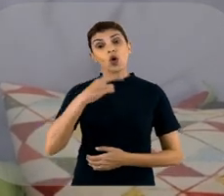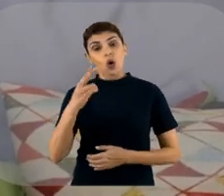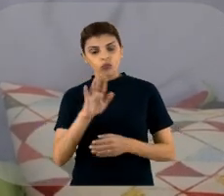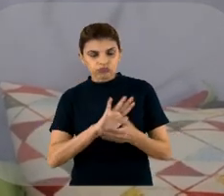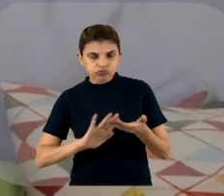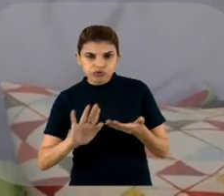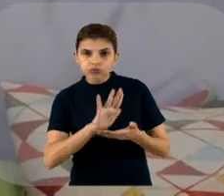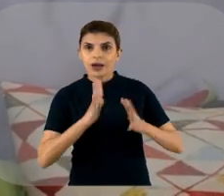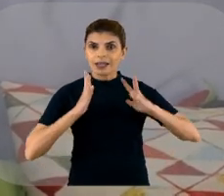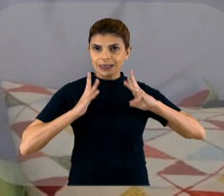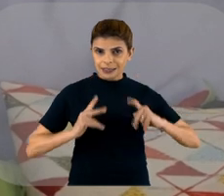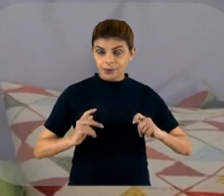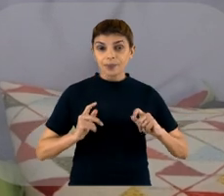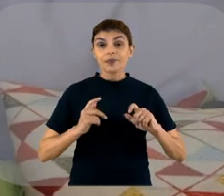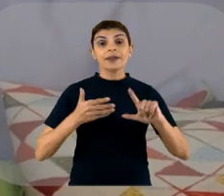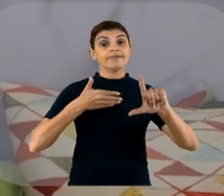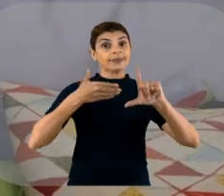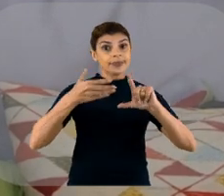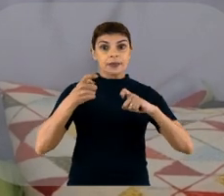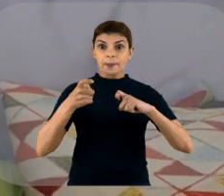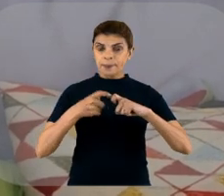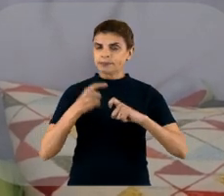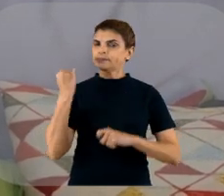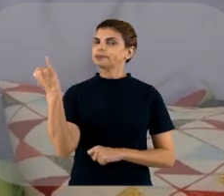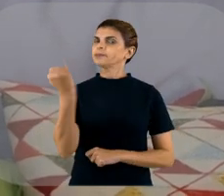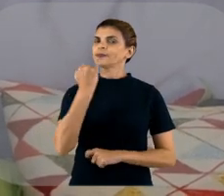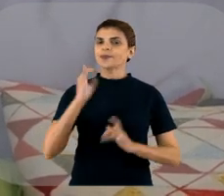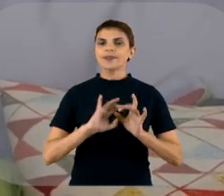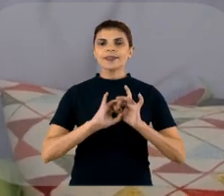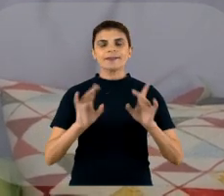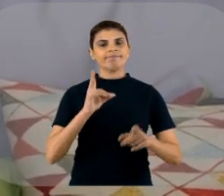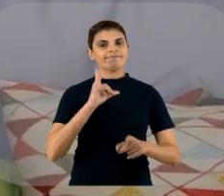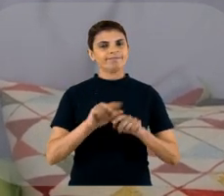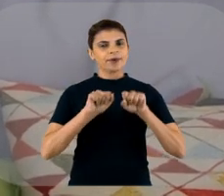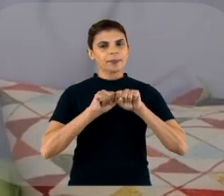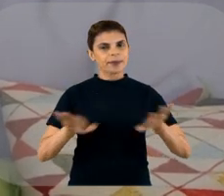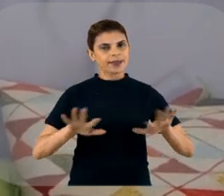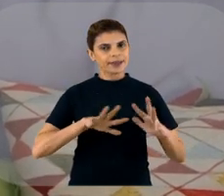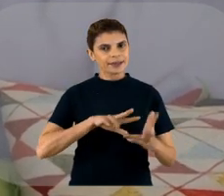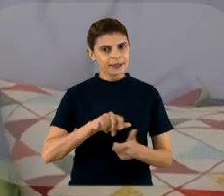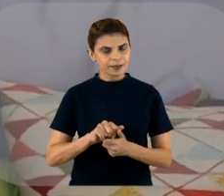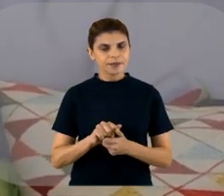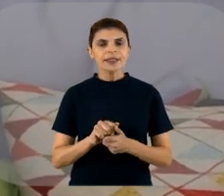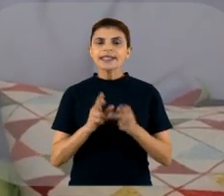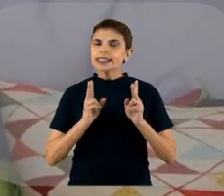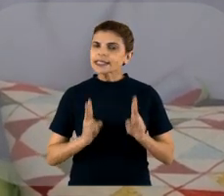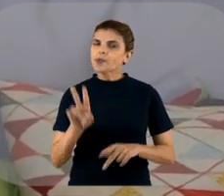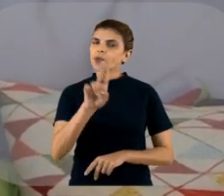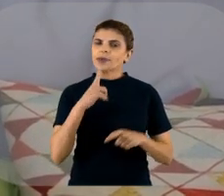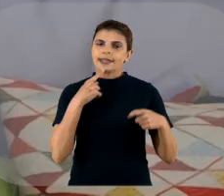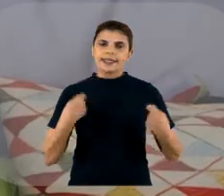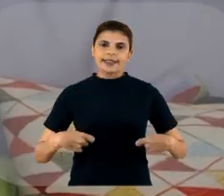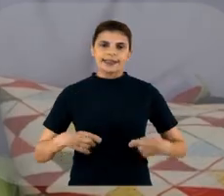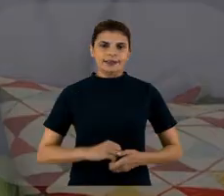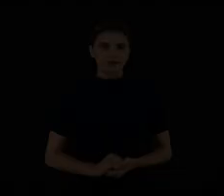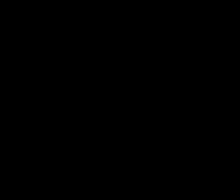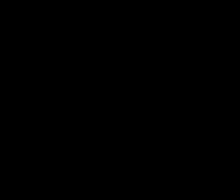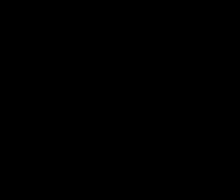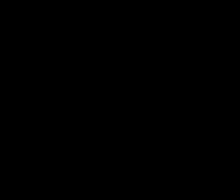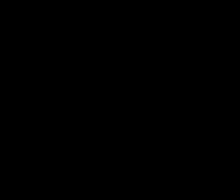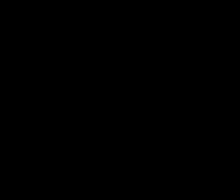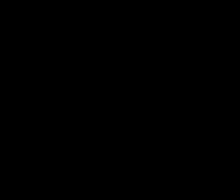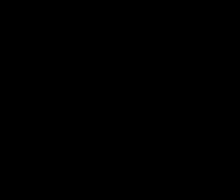ou isopropílico. A telemedicina, ela vai ser uma ferramenta muito importante no enfrentamento da pandemia. Então, usem sempre que necessário.